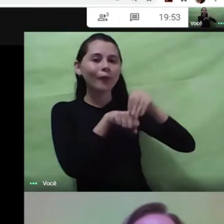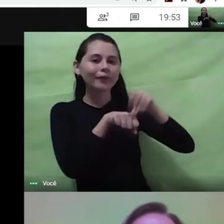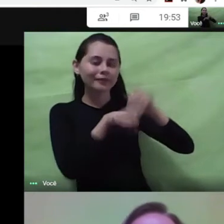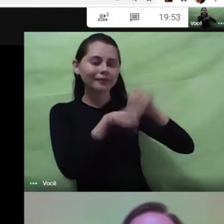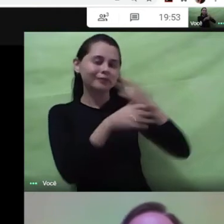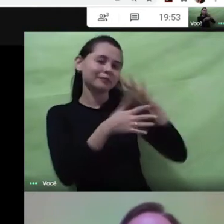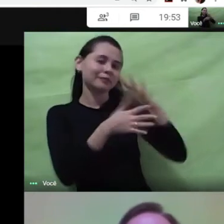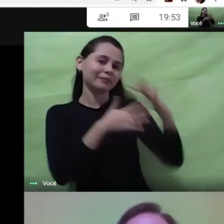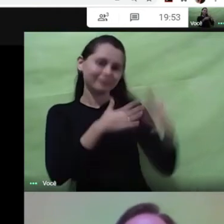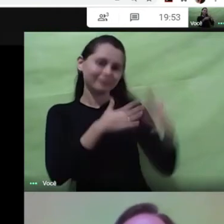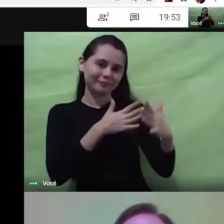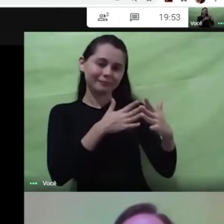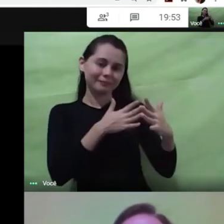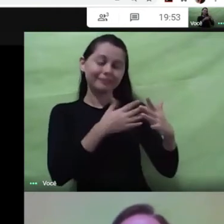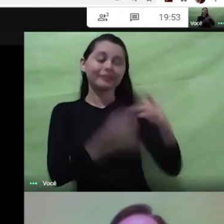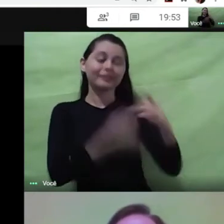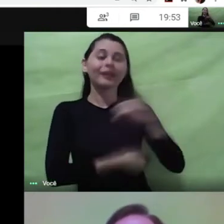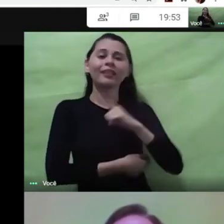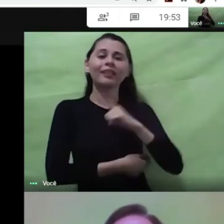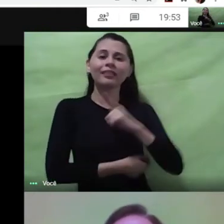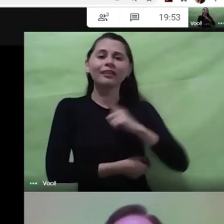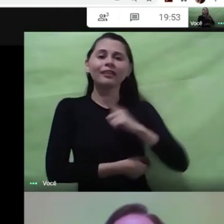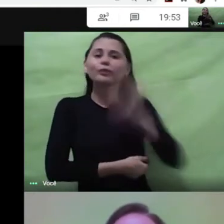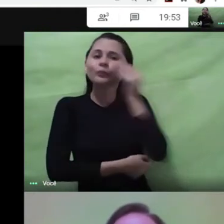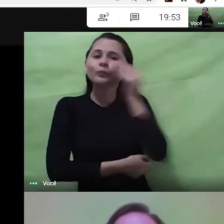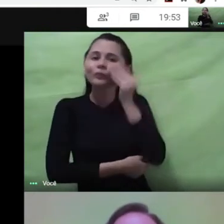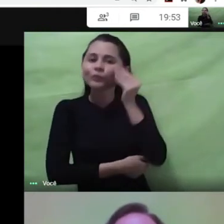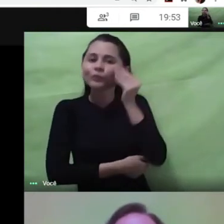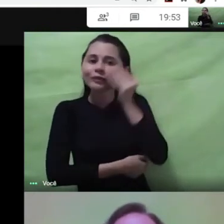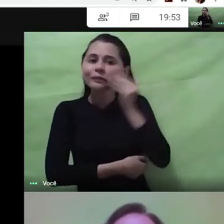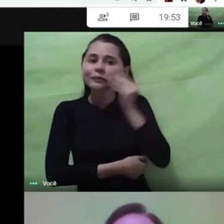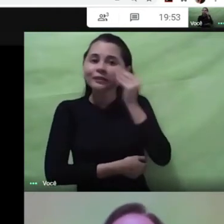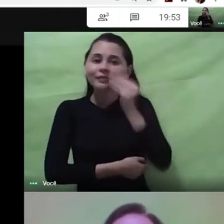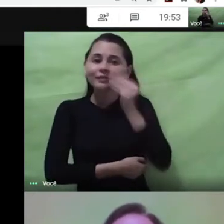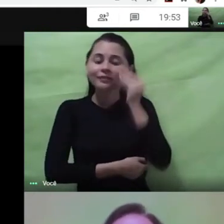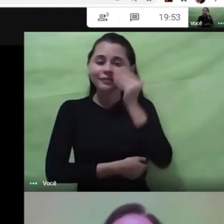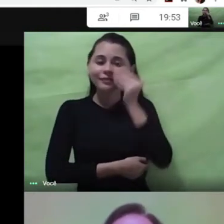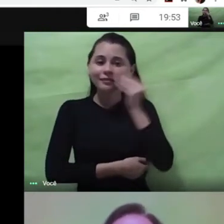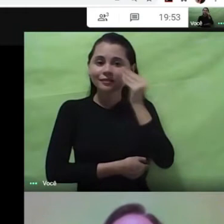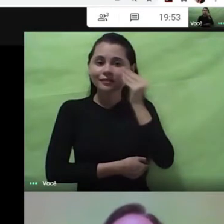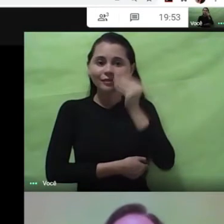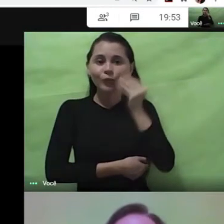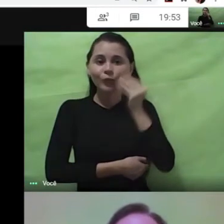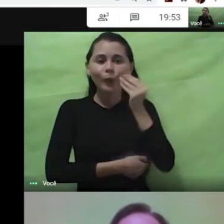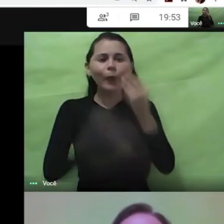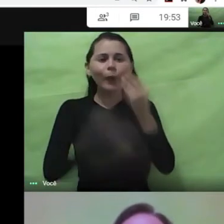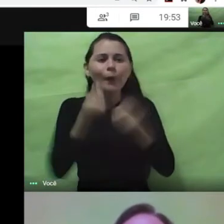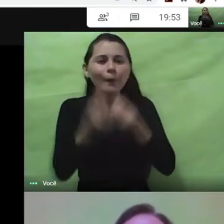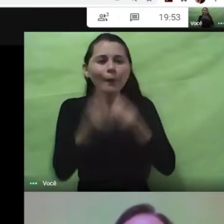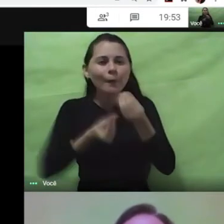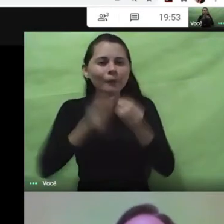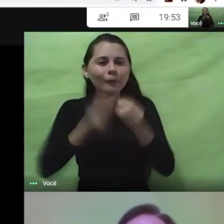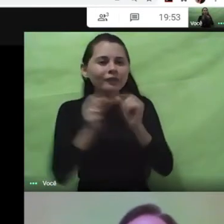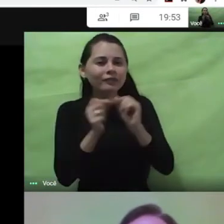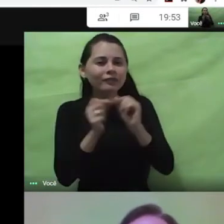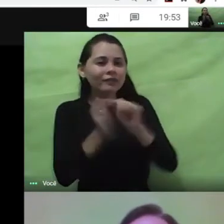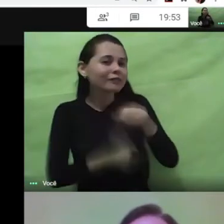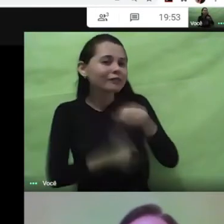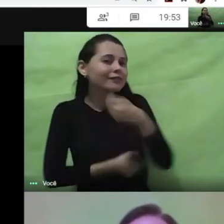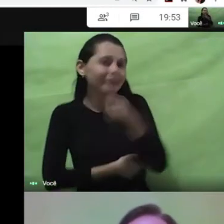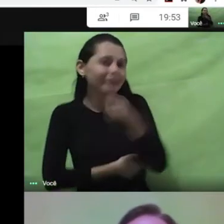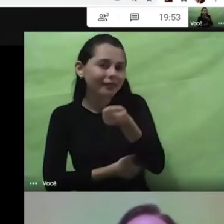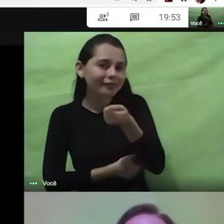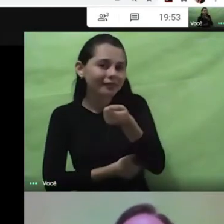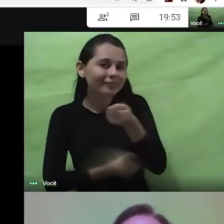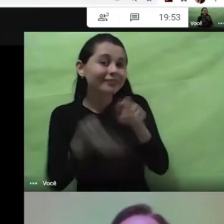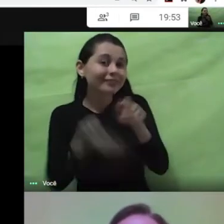estabelecendo uma vivência maior sobre a realização dos sinais e pode